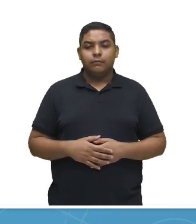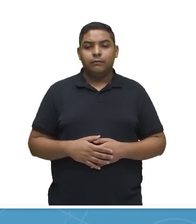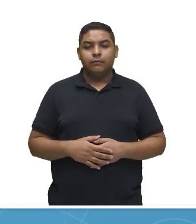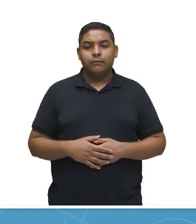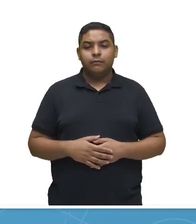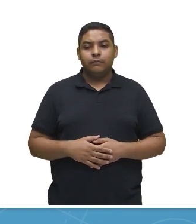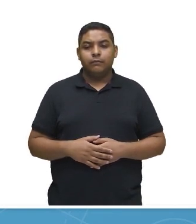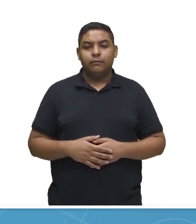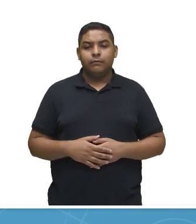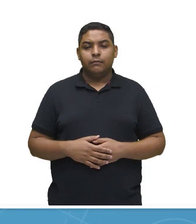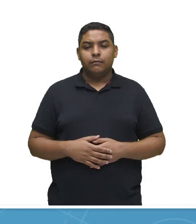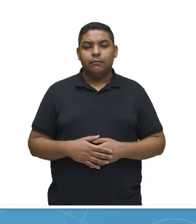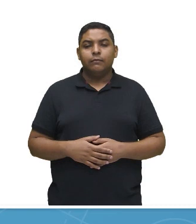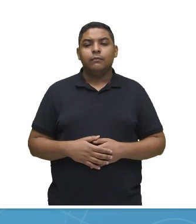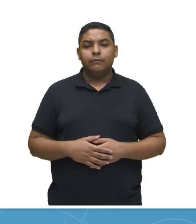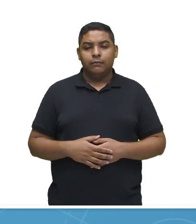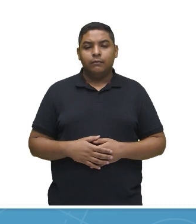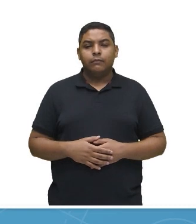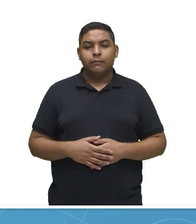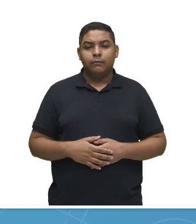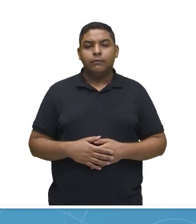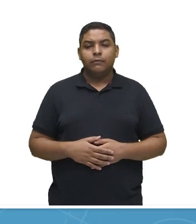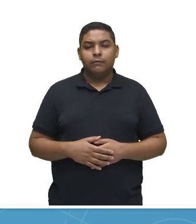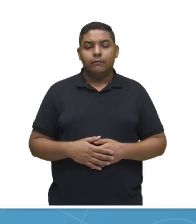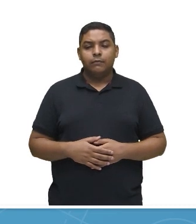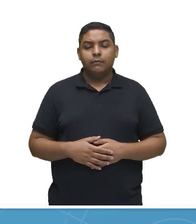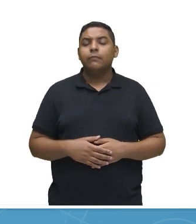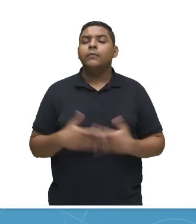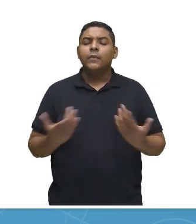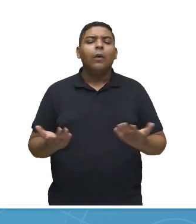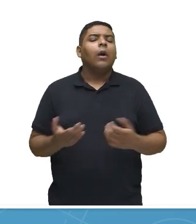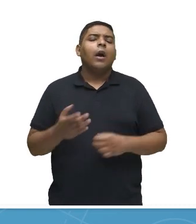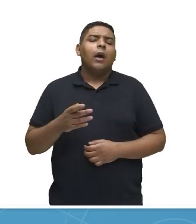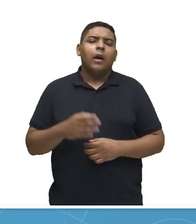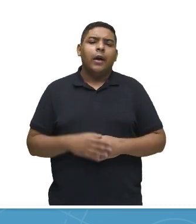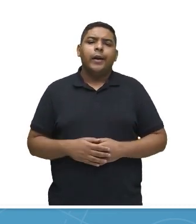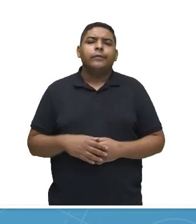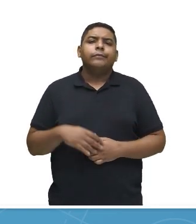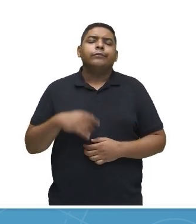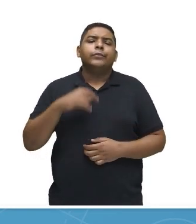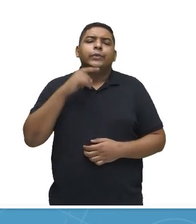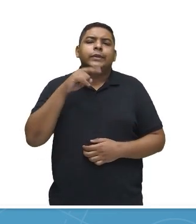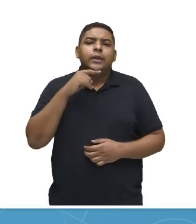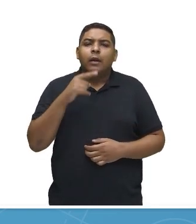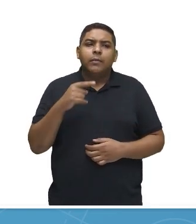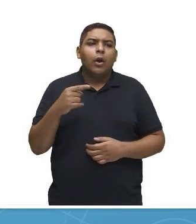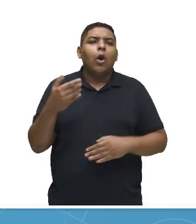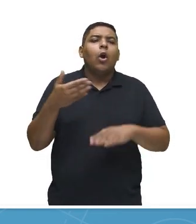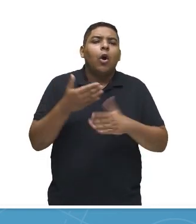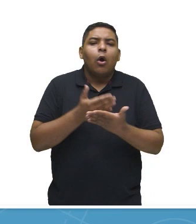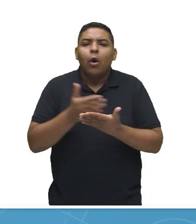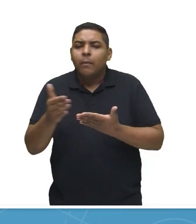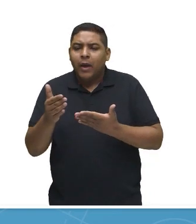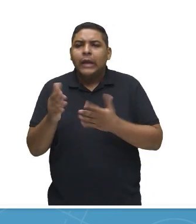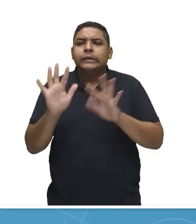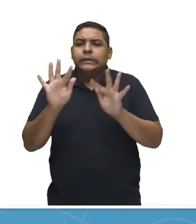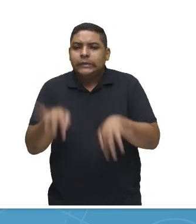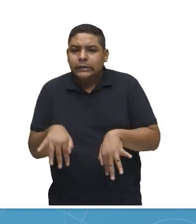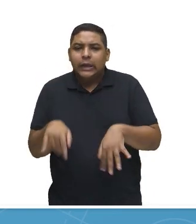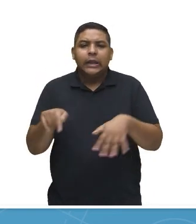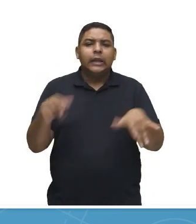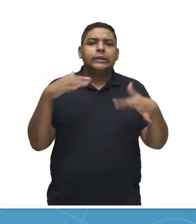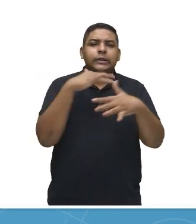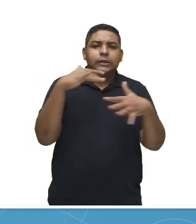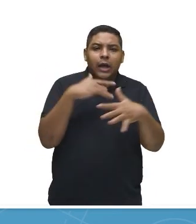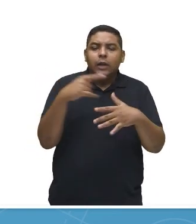satélites, é chamada de conurbação. Então, aquele momento que você não sabe quando começa uma cidade e termina outra, né? As cidades são